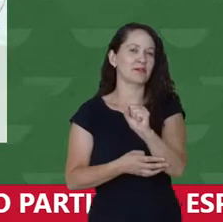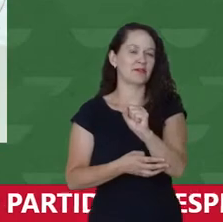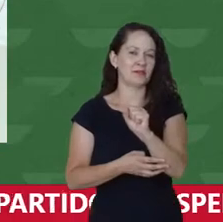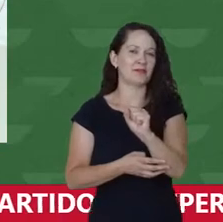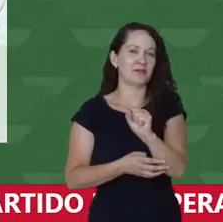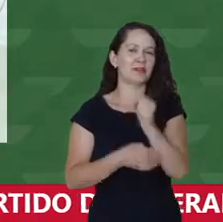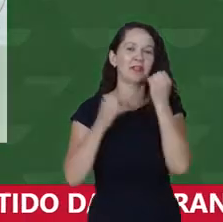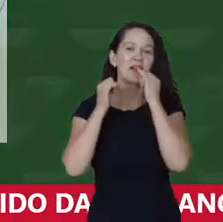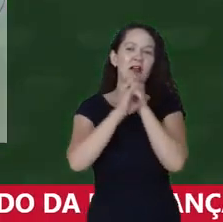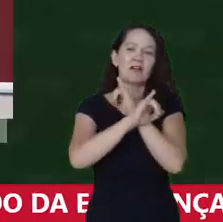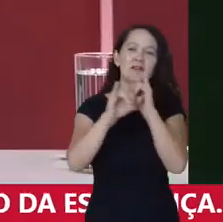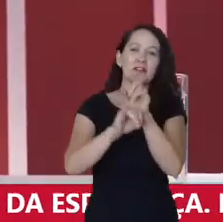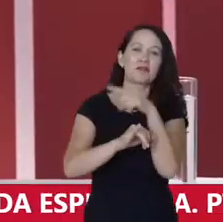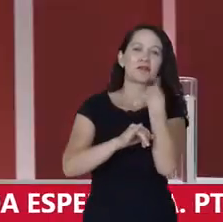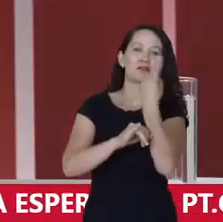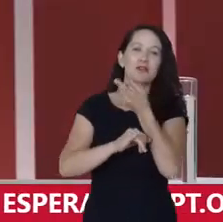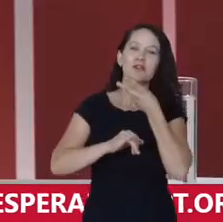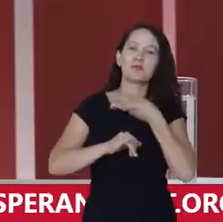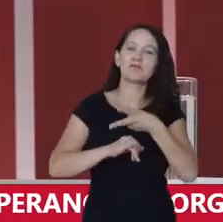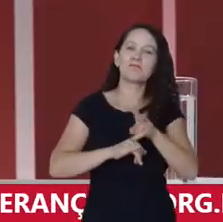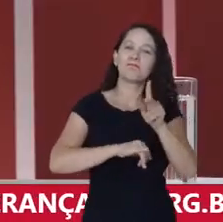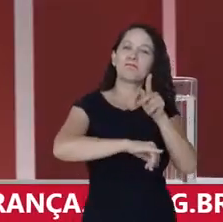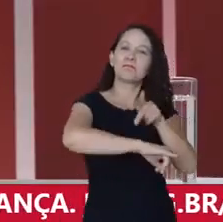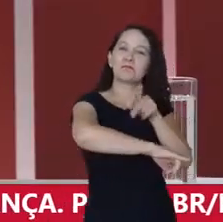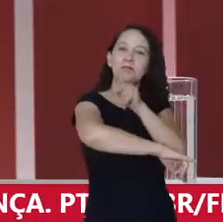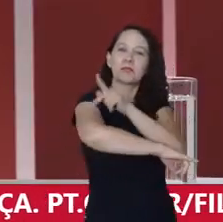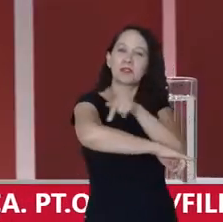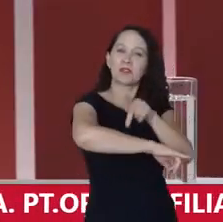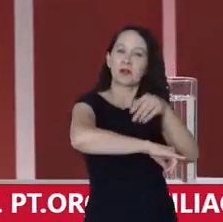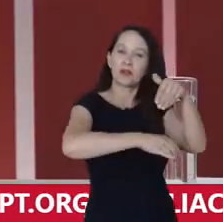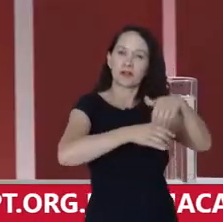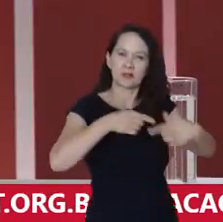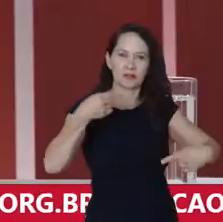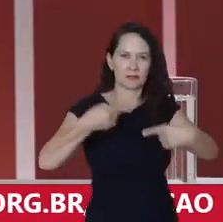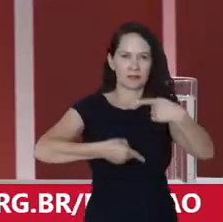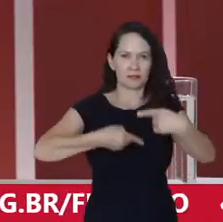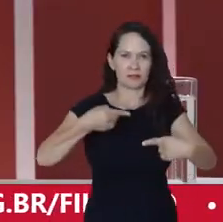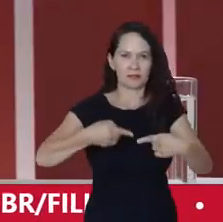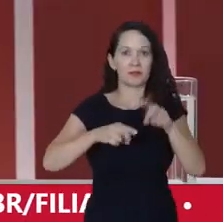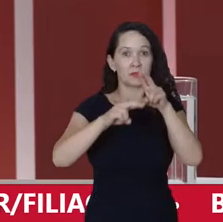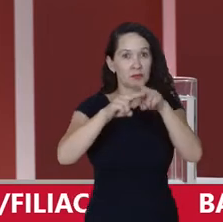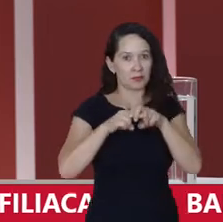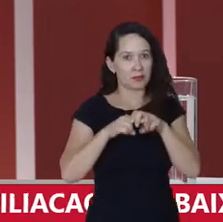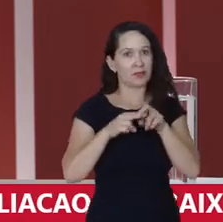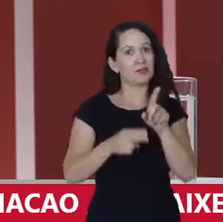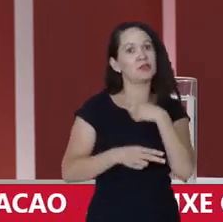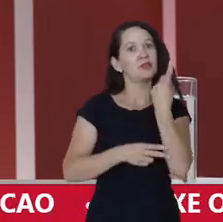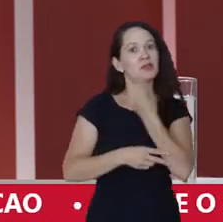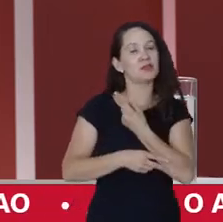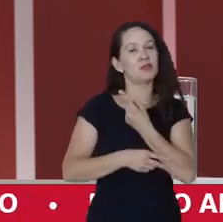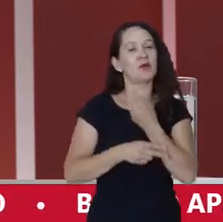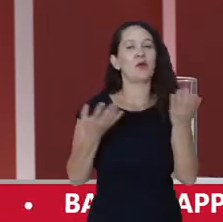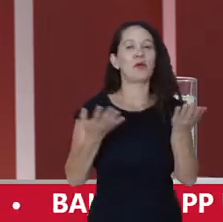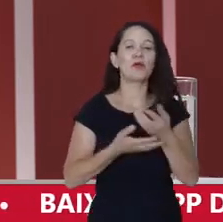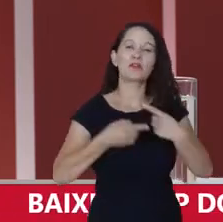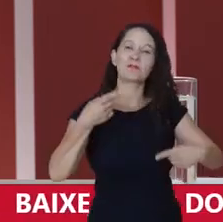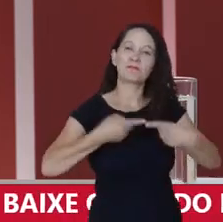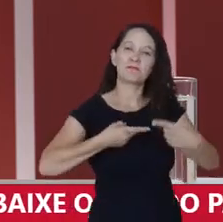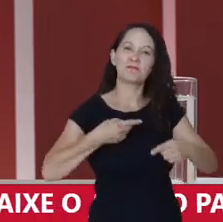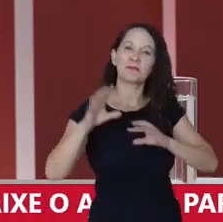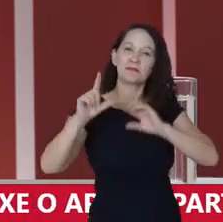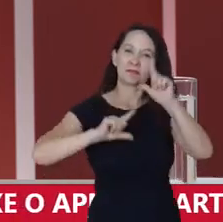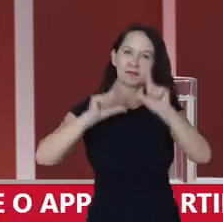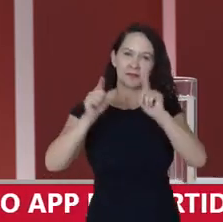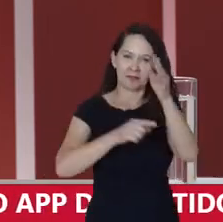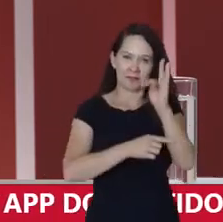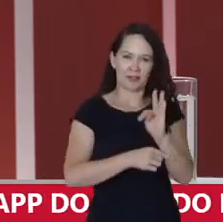ele dizia que nós precisamos ser pedagógicos na política. E é por isso exatamente que nós estamos fazendo esse debate na TV